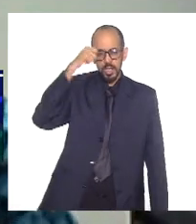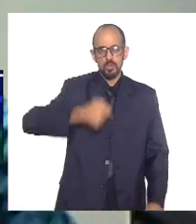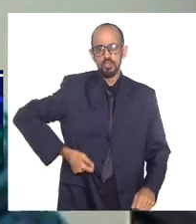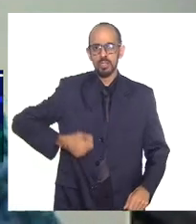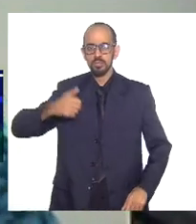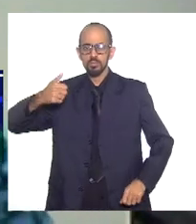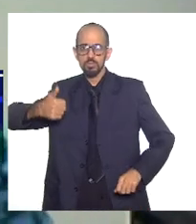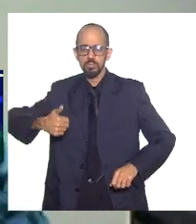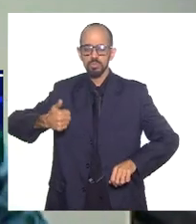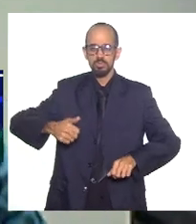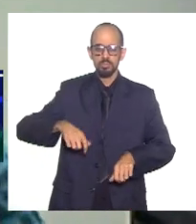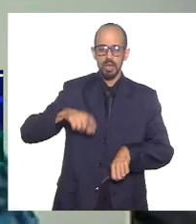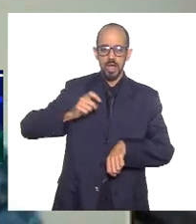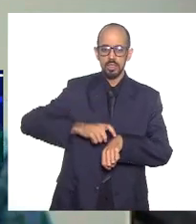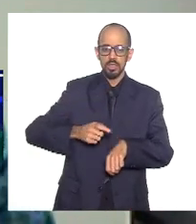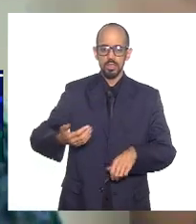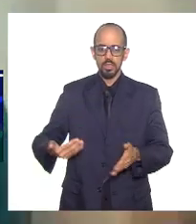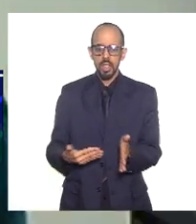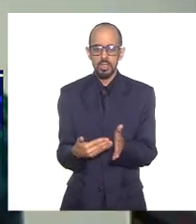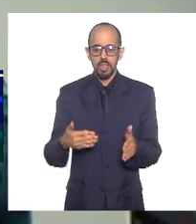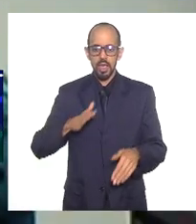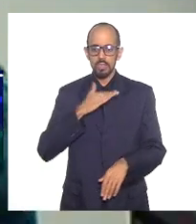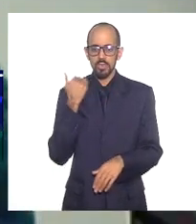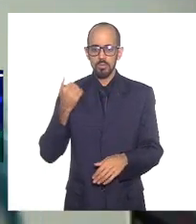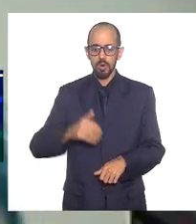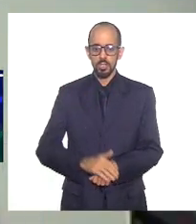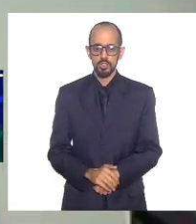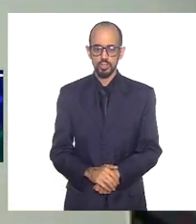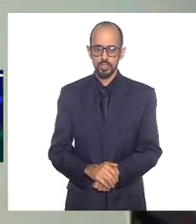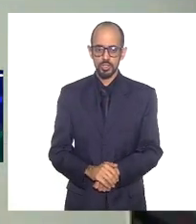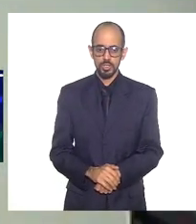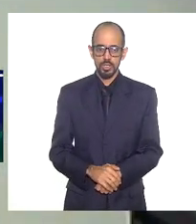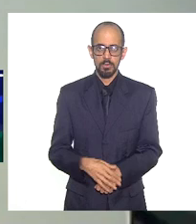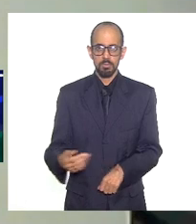até a sua morte. Para quem não sabe,